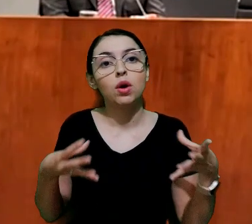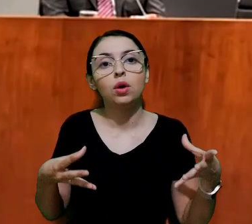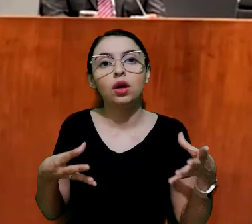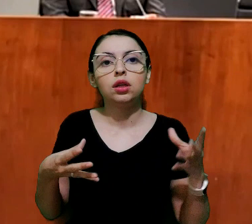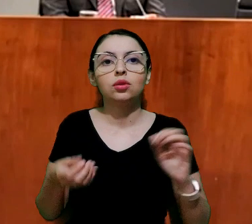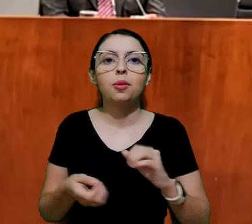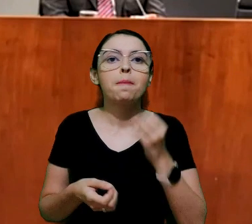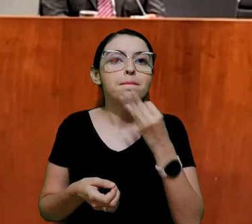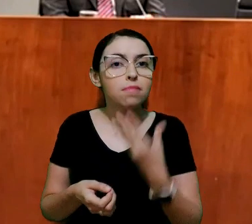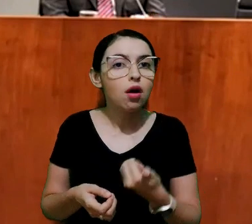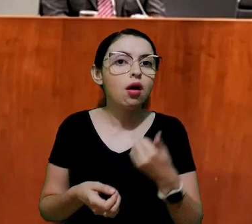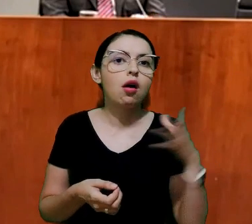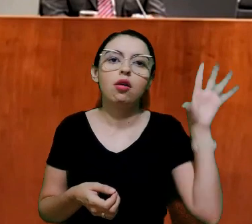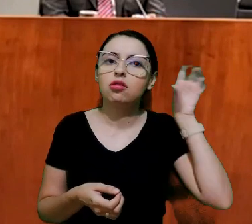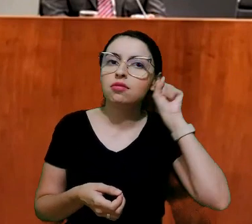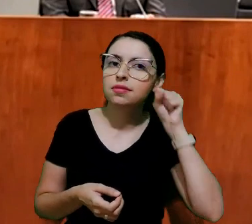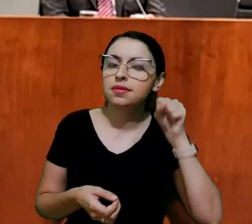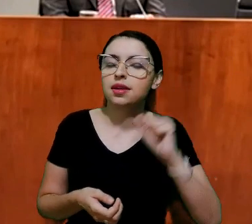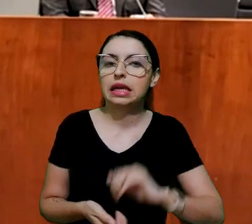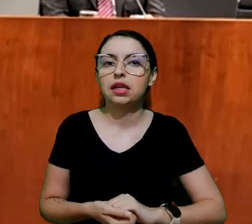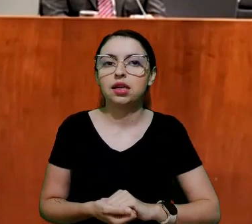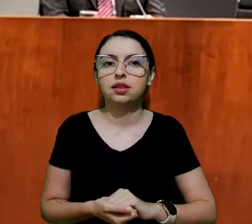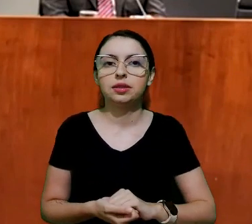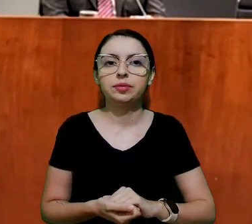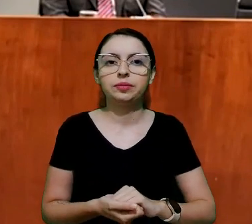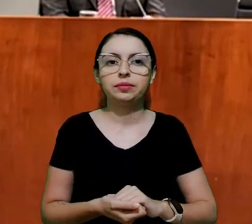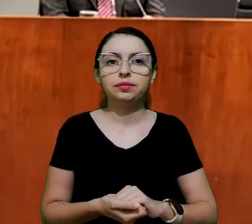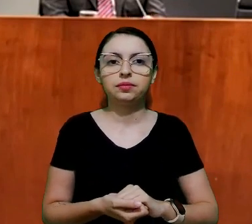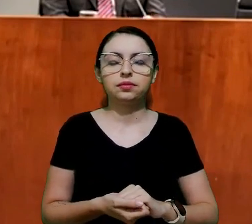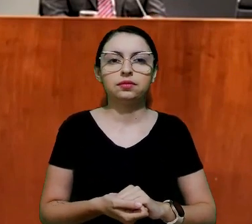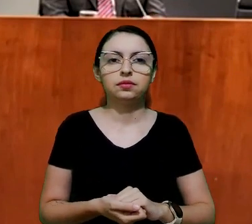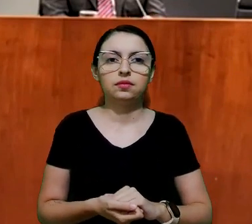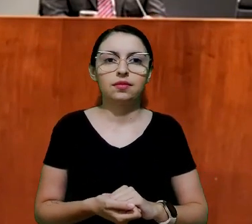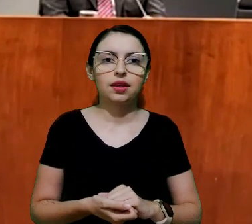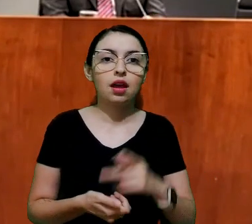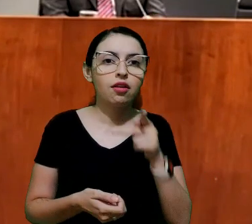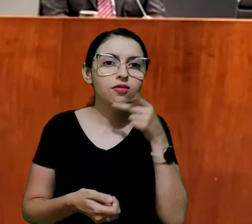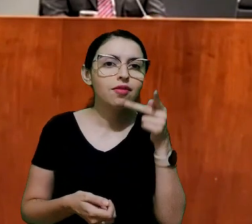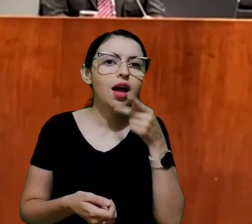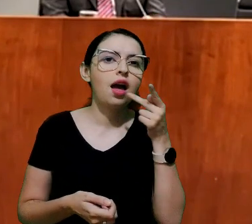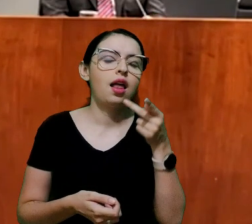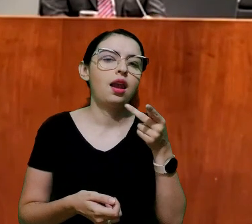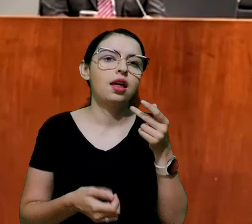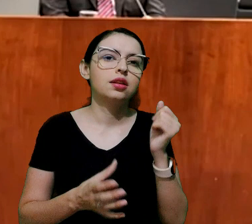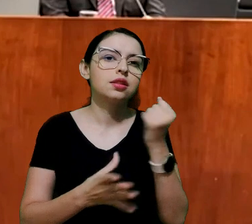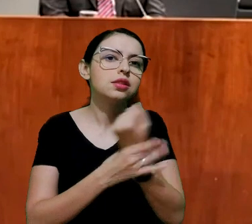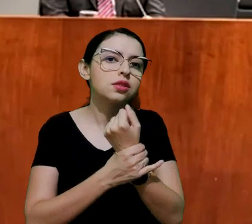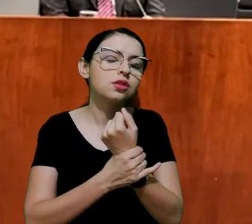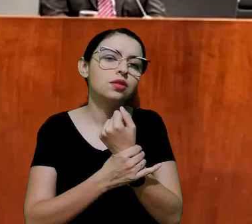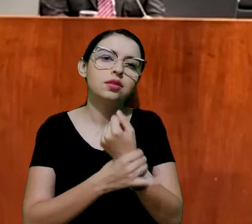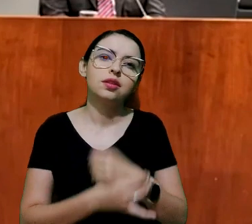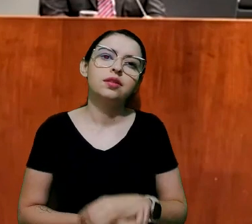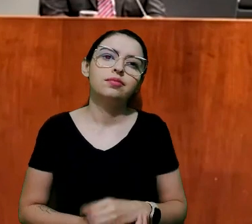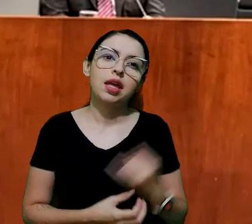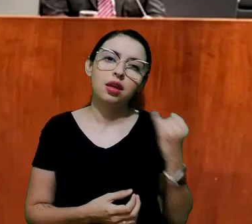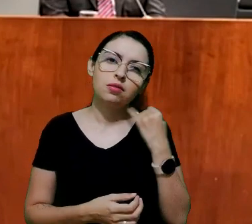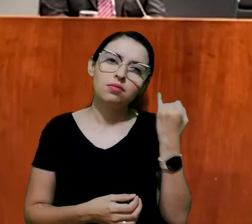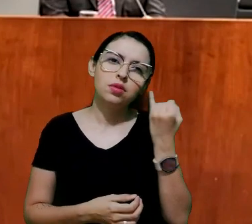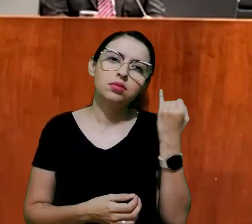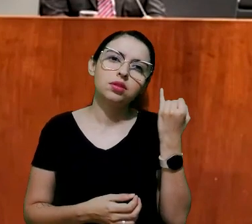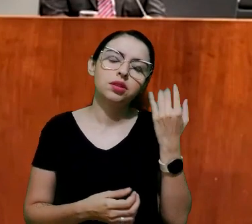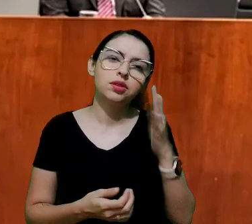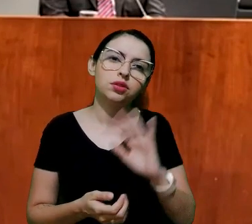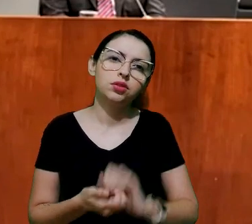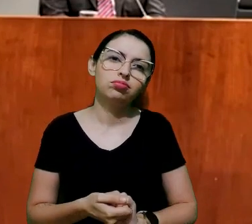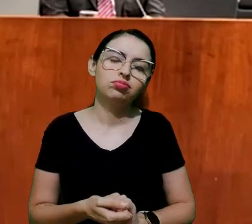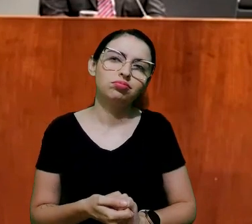bom ouvi-la. E a senhora fala da segurança jurídica. Nós fomos fazer